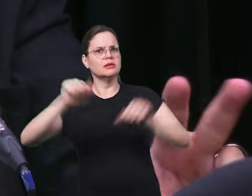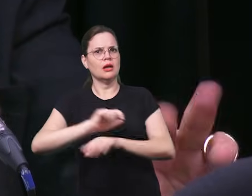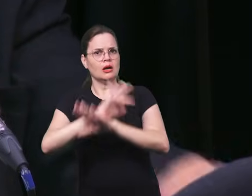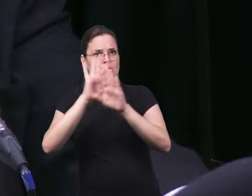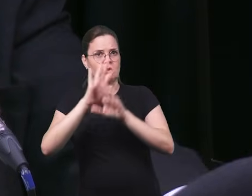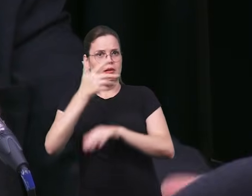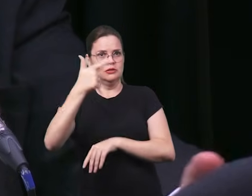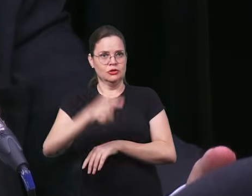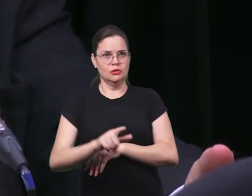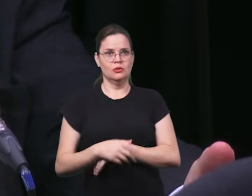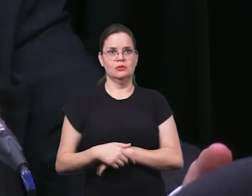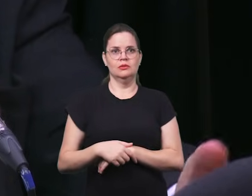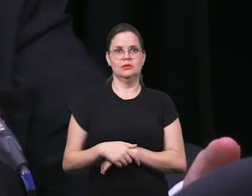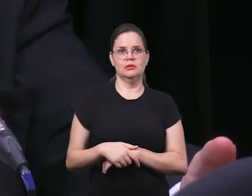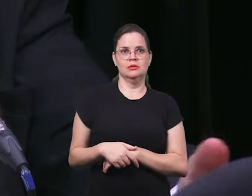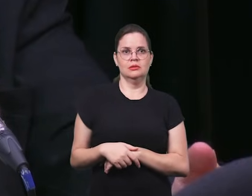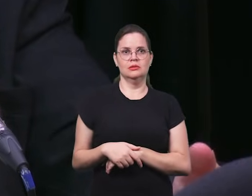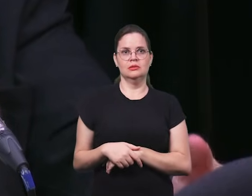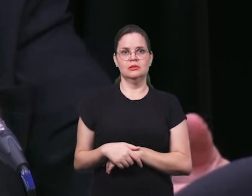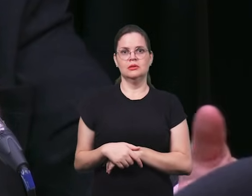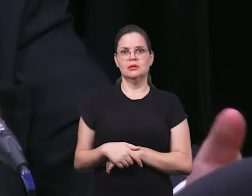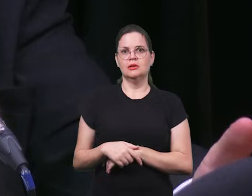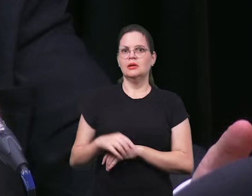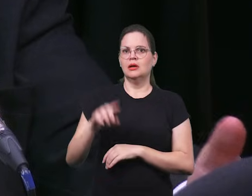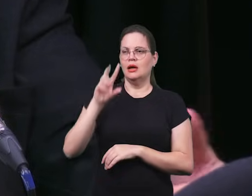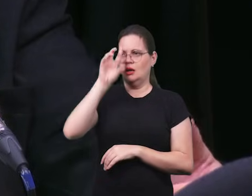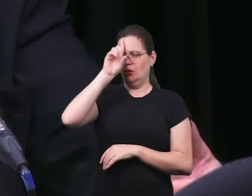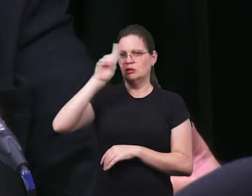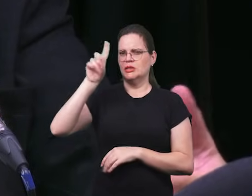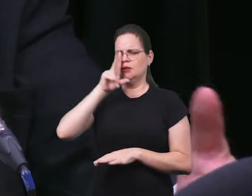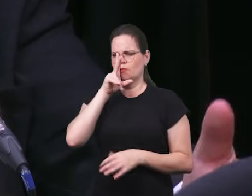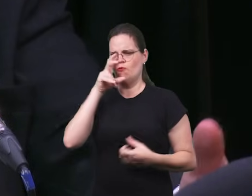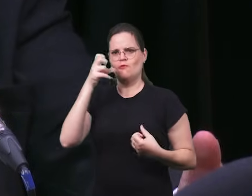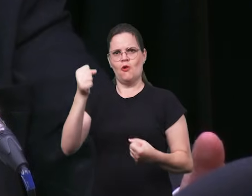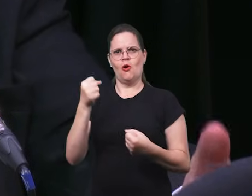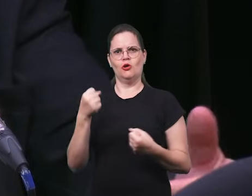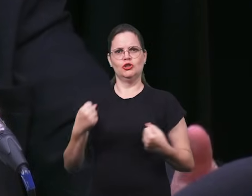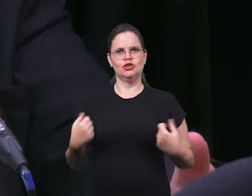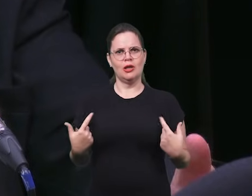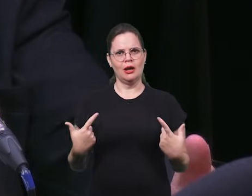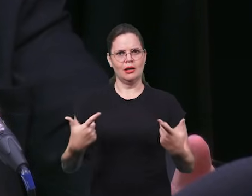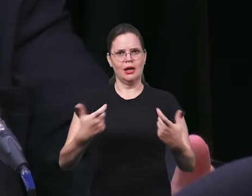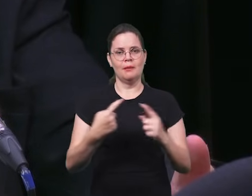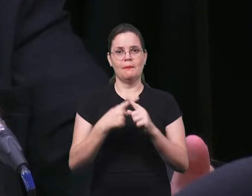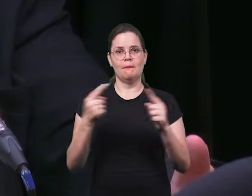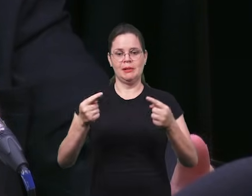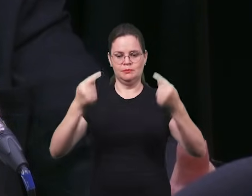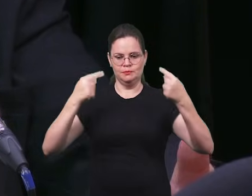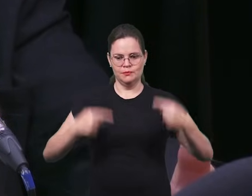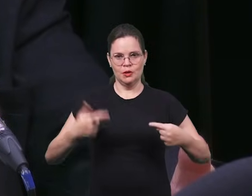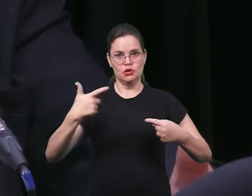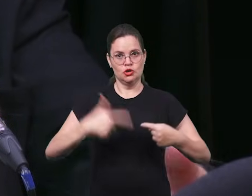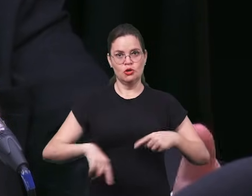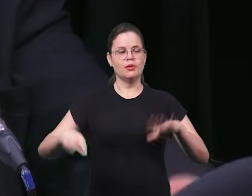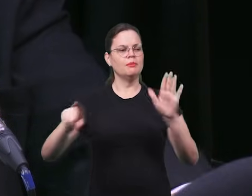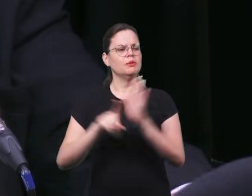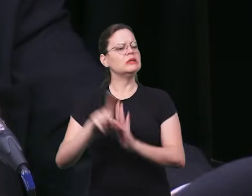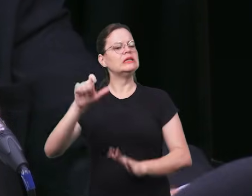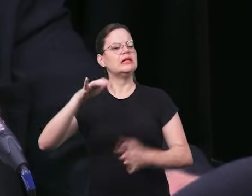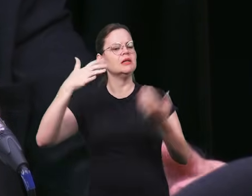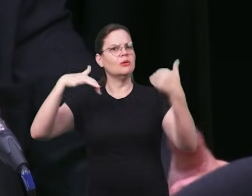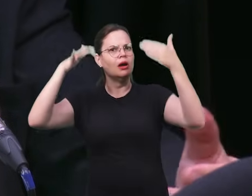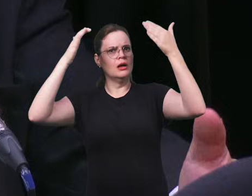segunda passagem, na primeira passagem ele vai falar que é o Senhor forte na guerra, né? Mas na segunda vez que fala